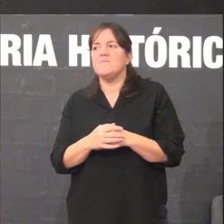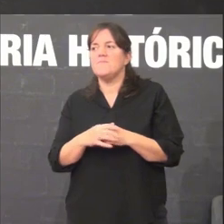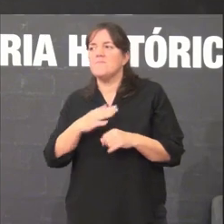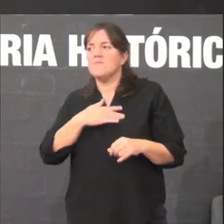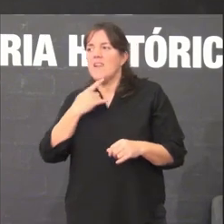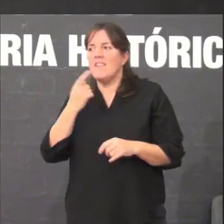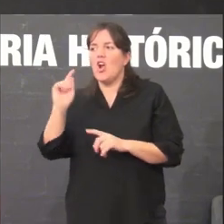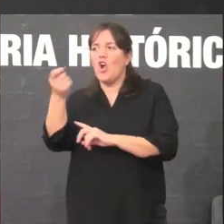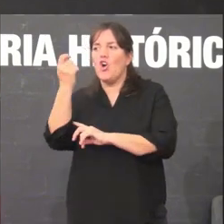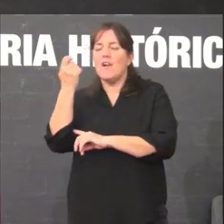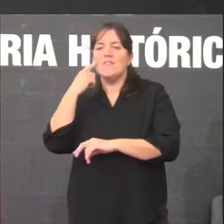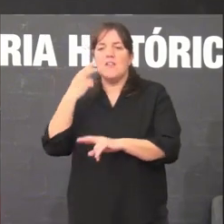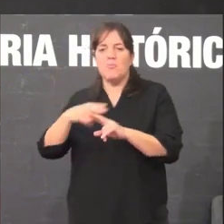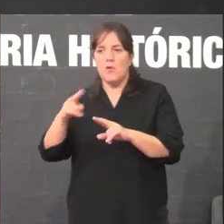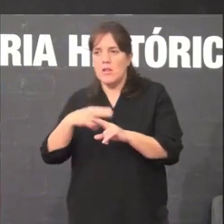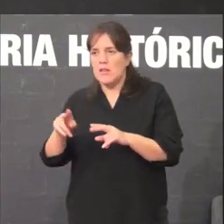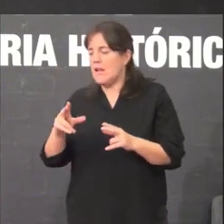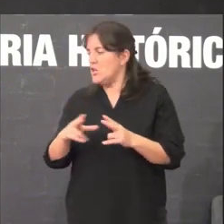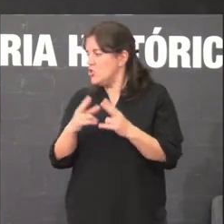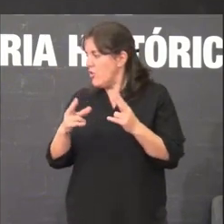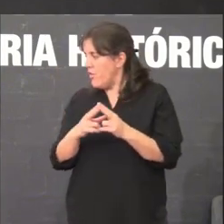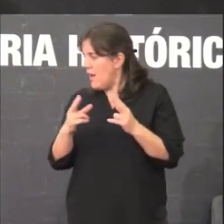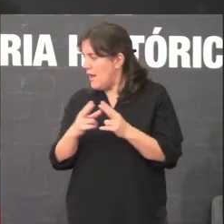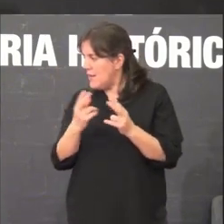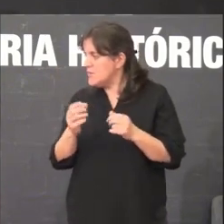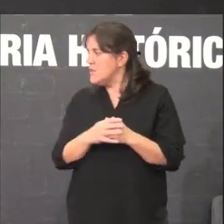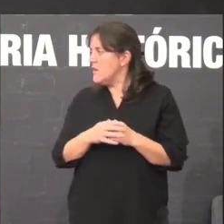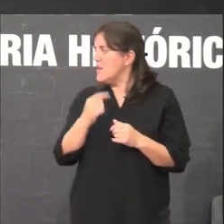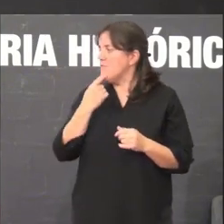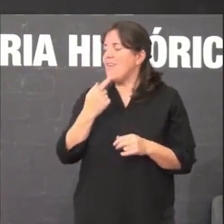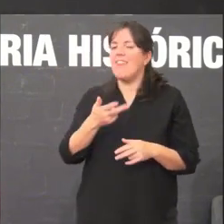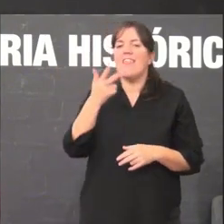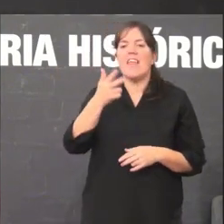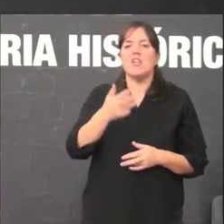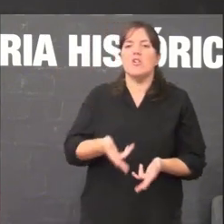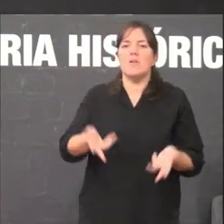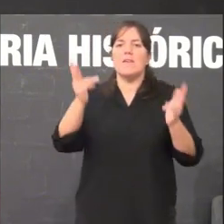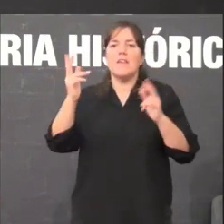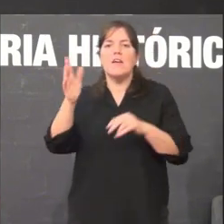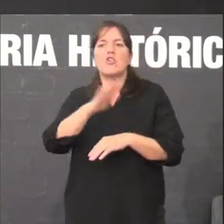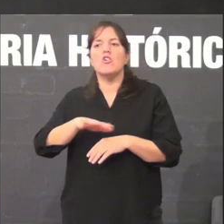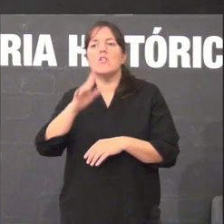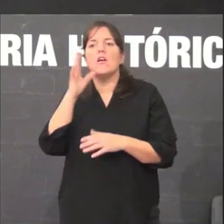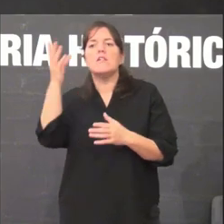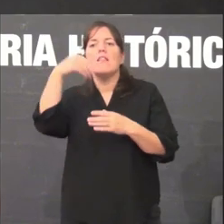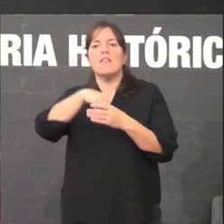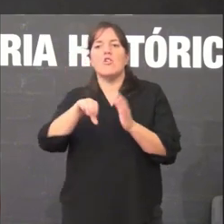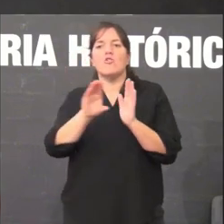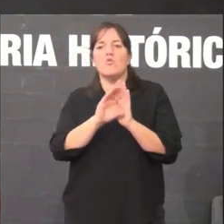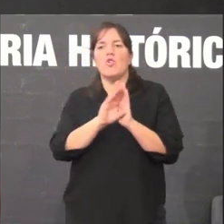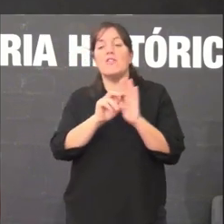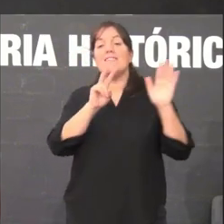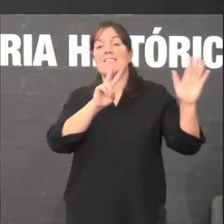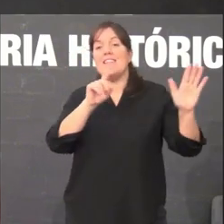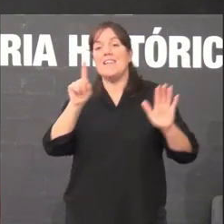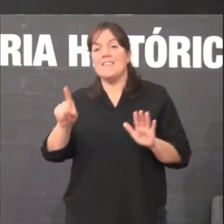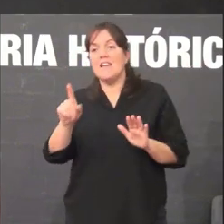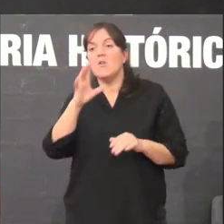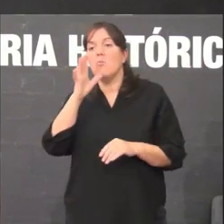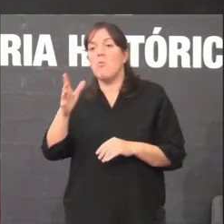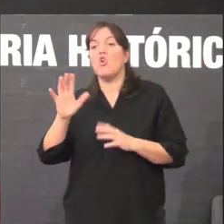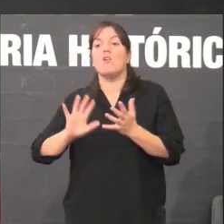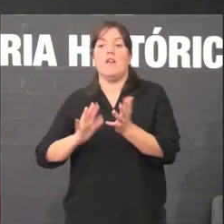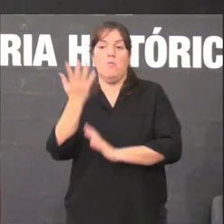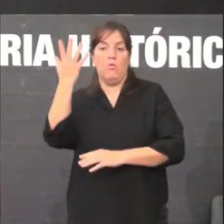conquistas políticas, sociais, direitos e liberdades estão inscritas na Constituição de 76 por causa da